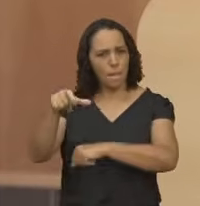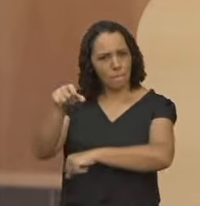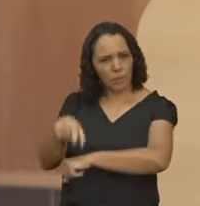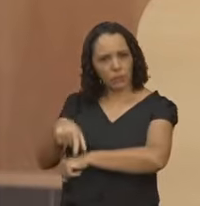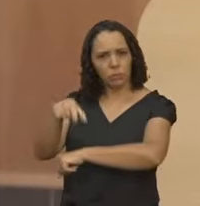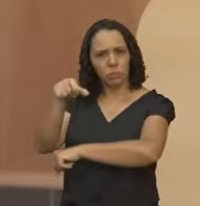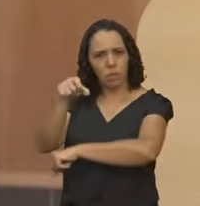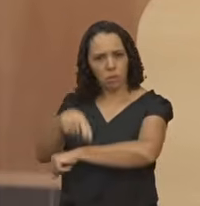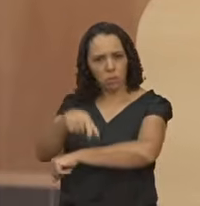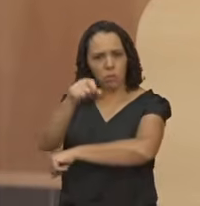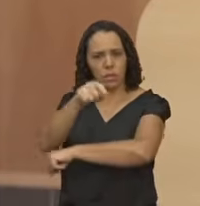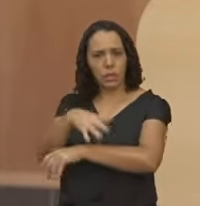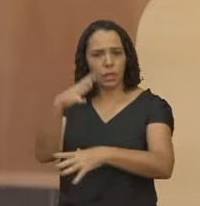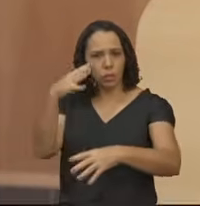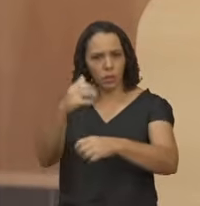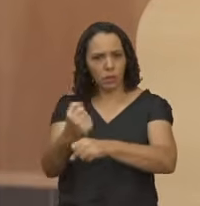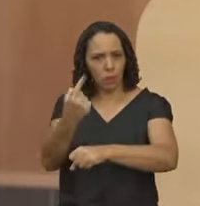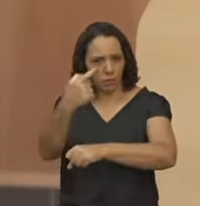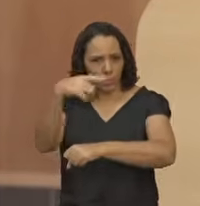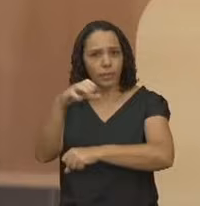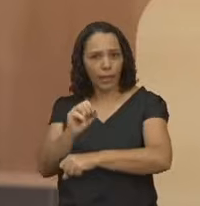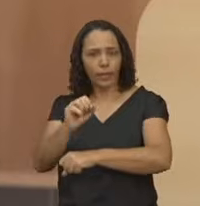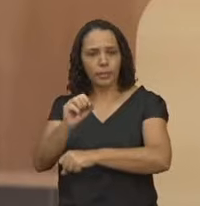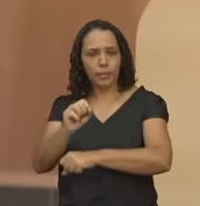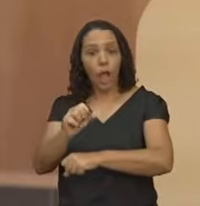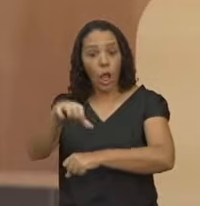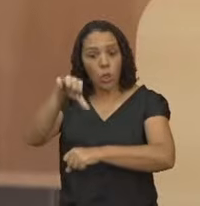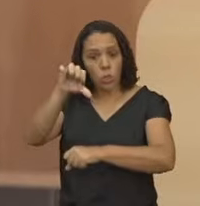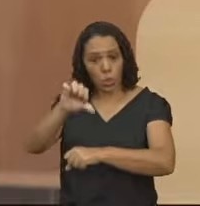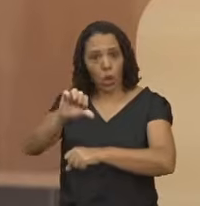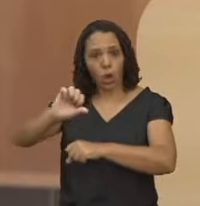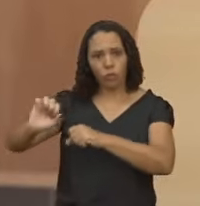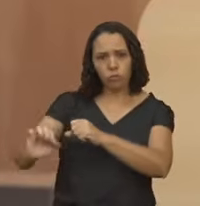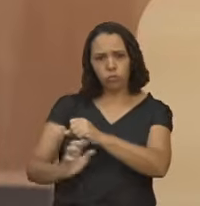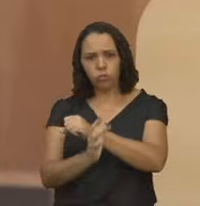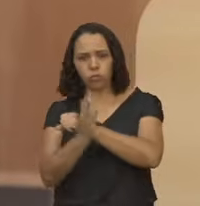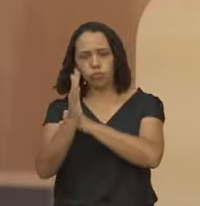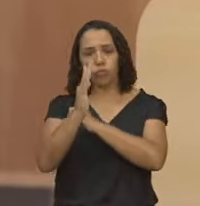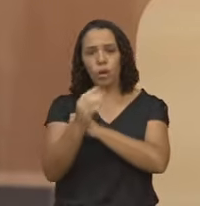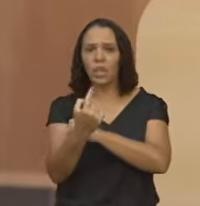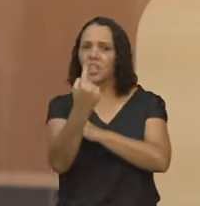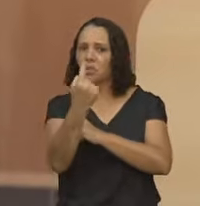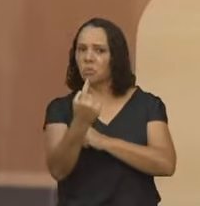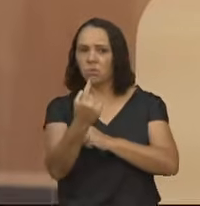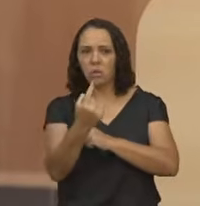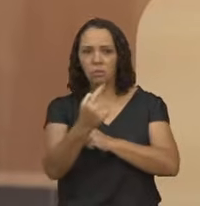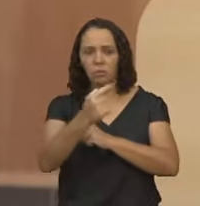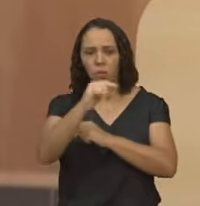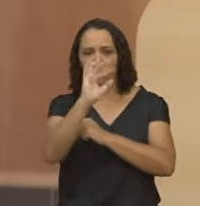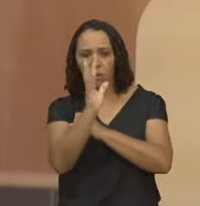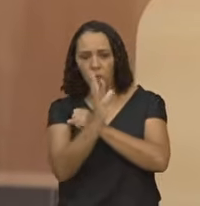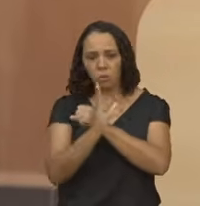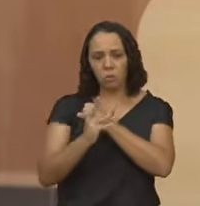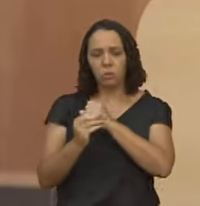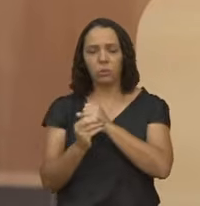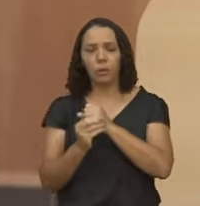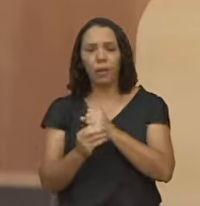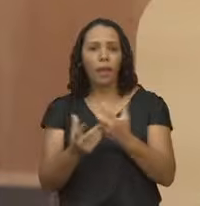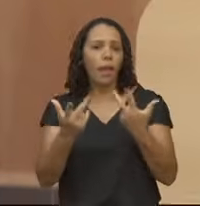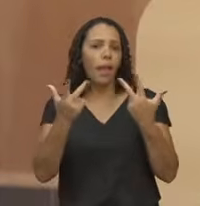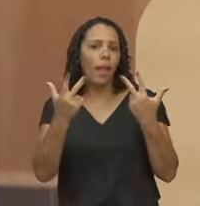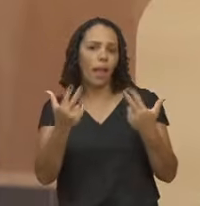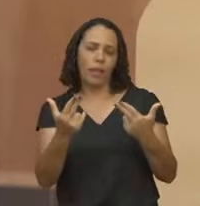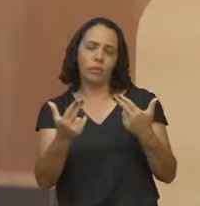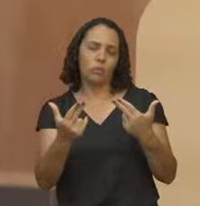uma não vai para frente, assim acontece com a vida humana também. A diferença é que a gente é mais complexo que uma plantinha, né? A gente quer